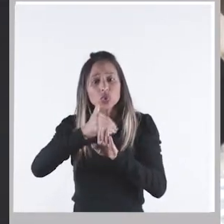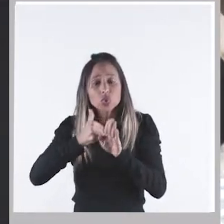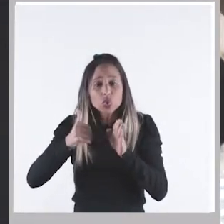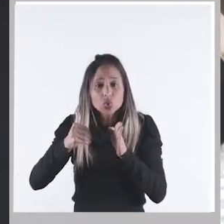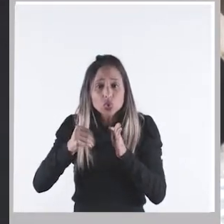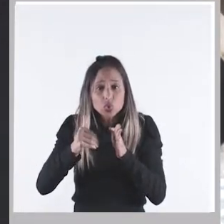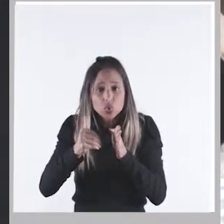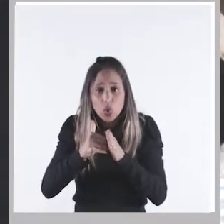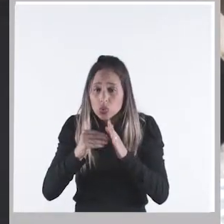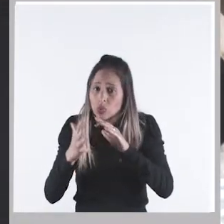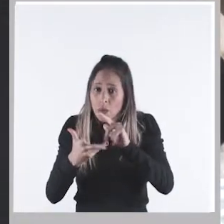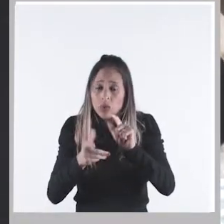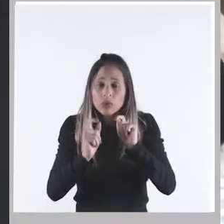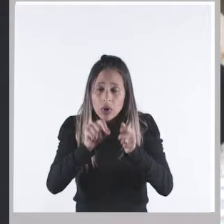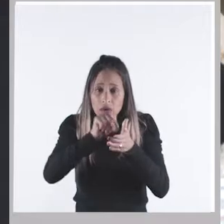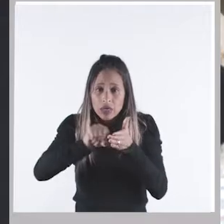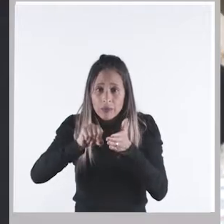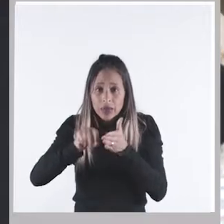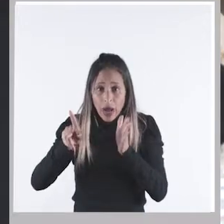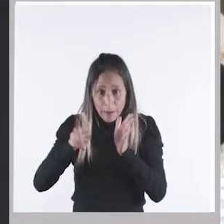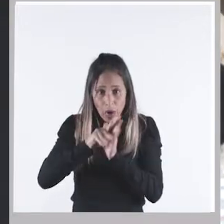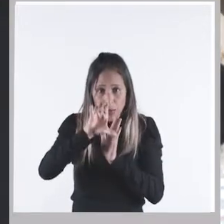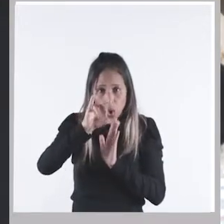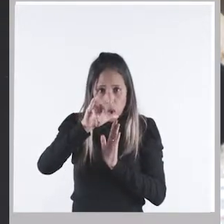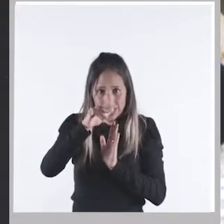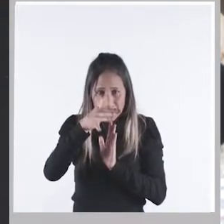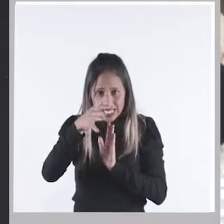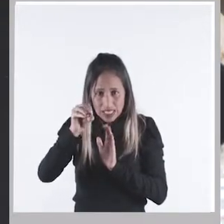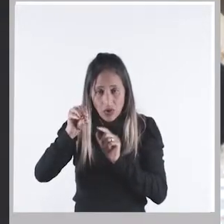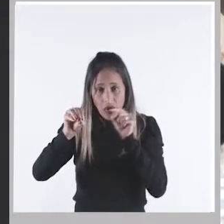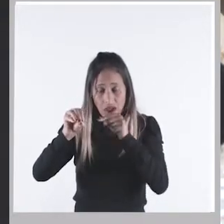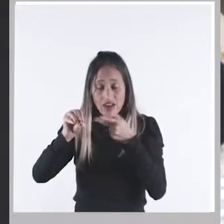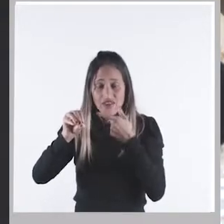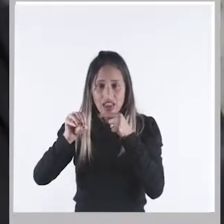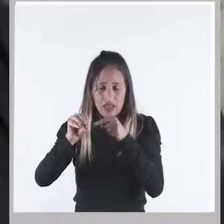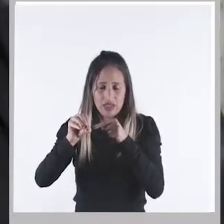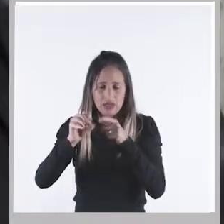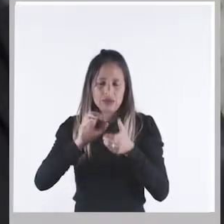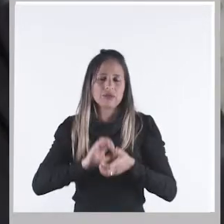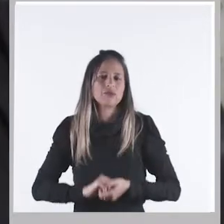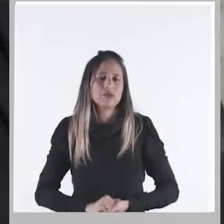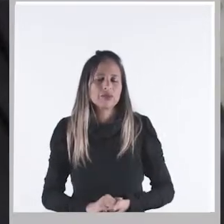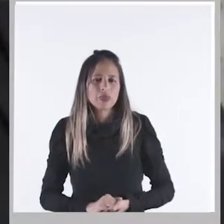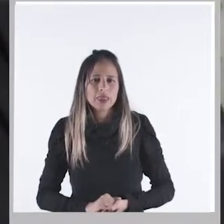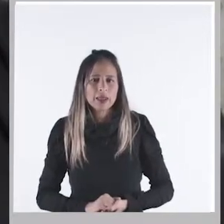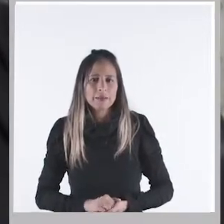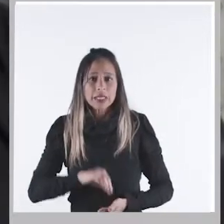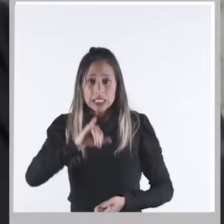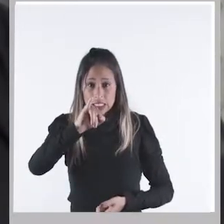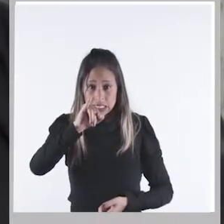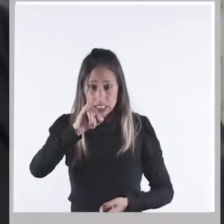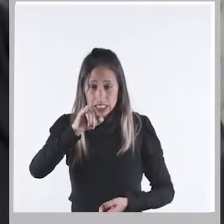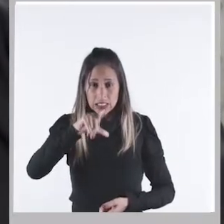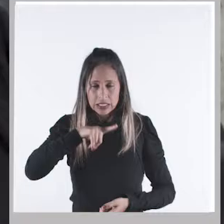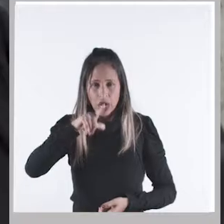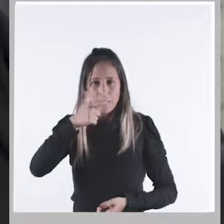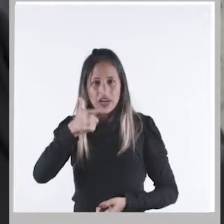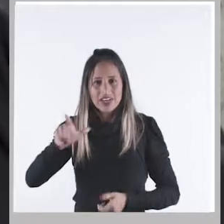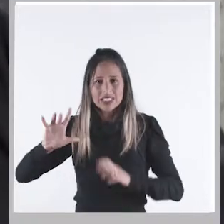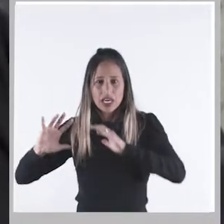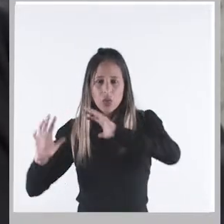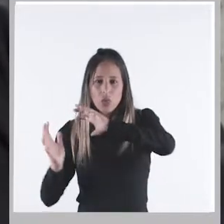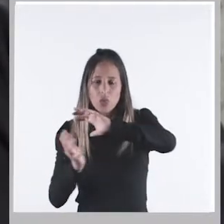é interessante porque a própria Conceição fala disso, ela fala, olha, se existe uma literatura